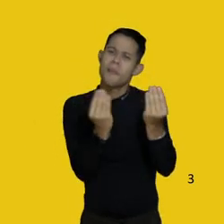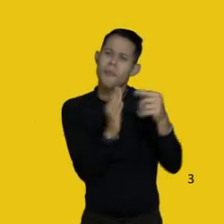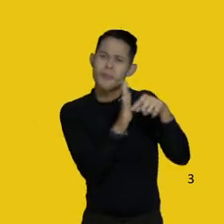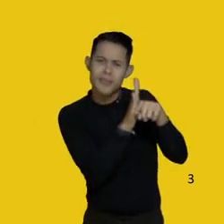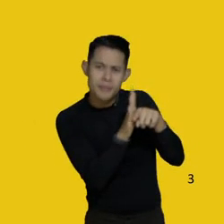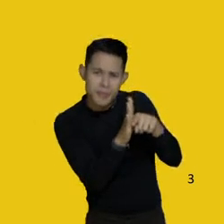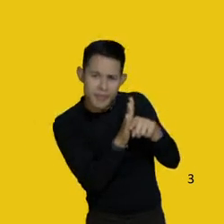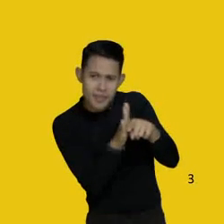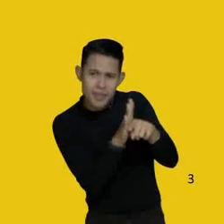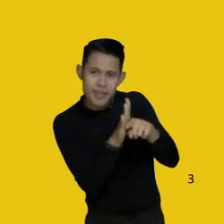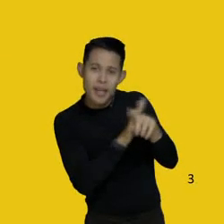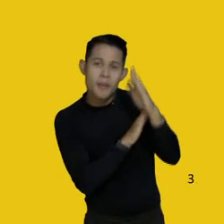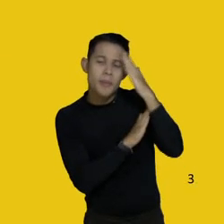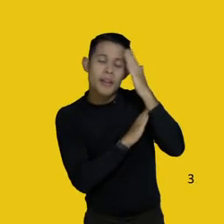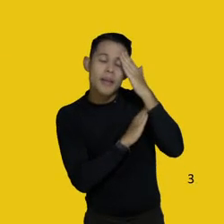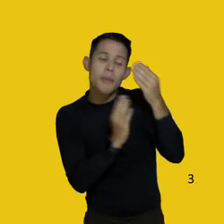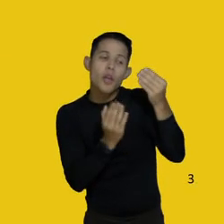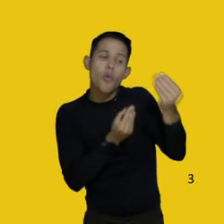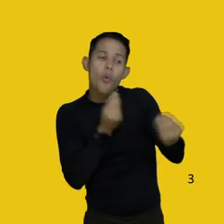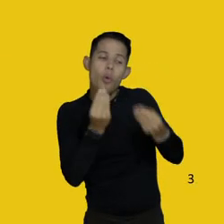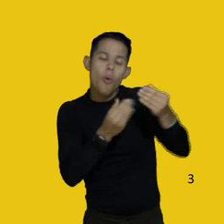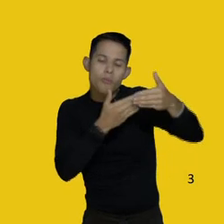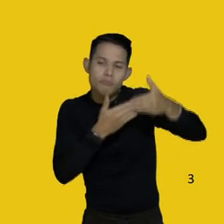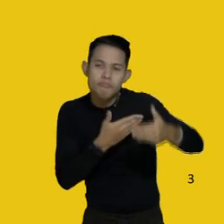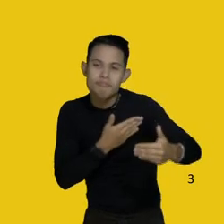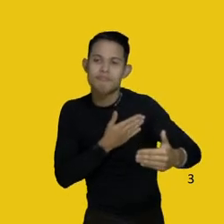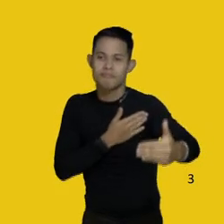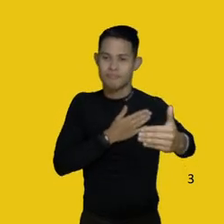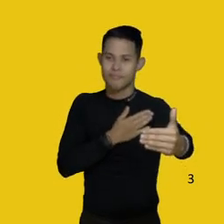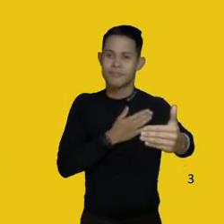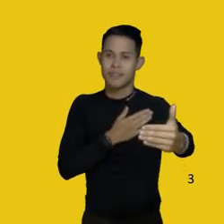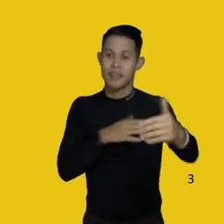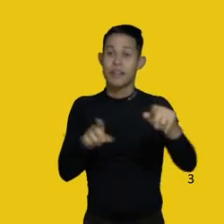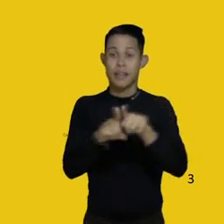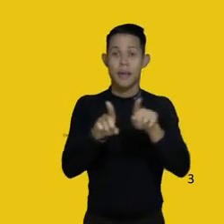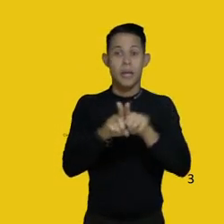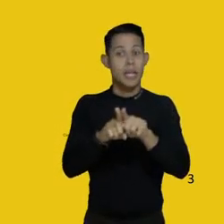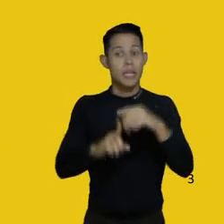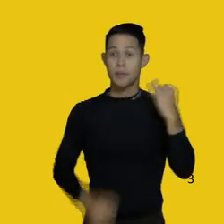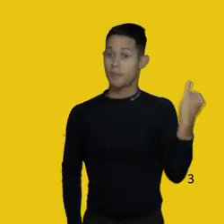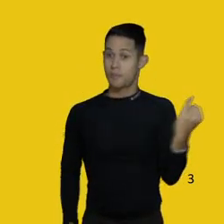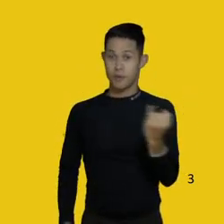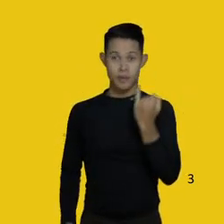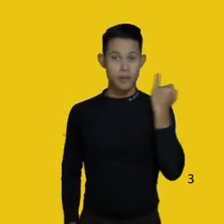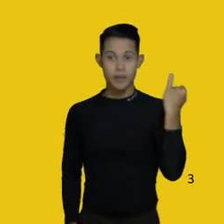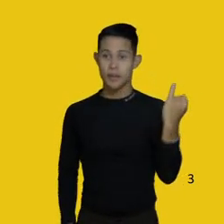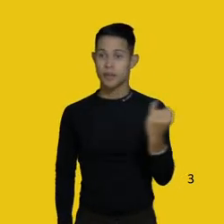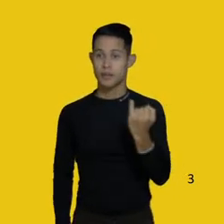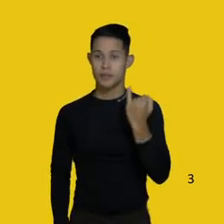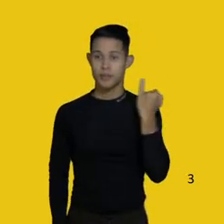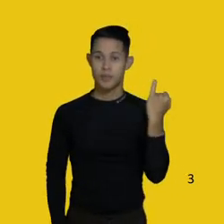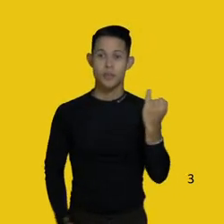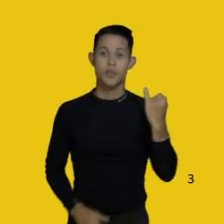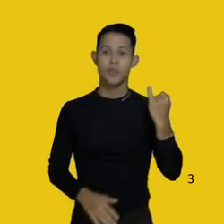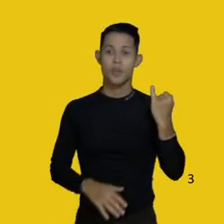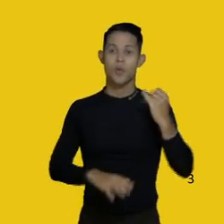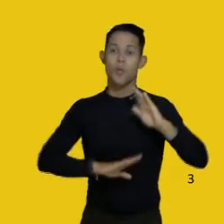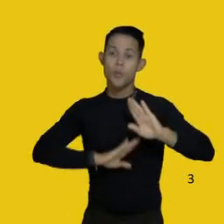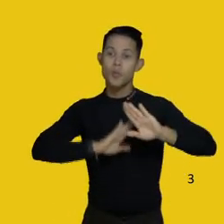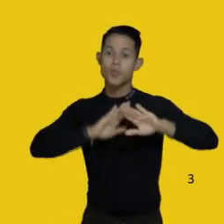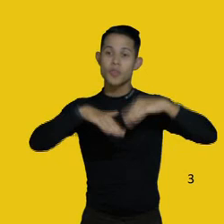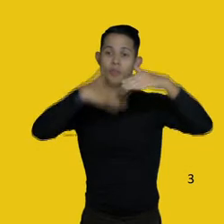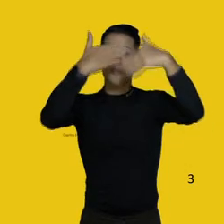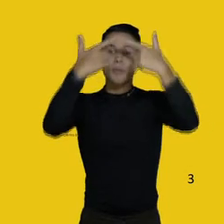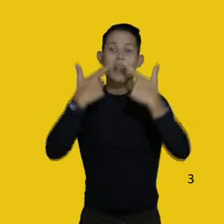vai o que que vai acon Quais são as e outra coisa muito importante né o desenvolvimento da linguagem